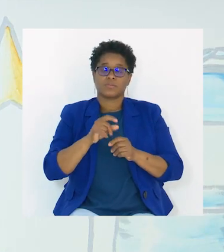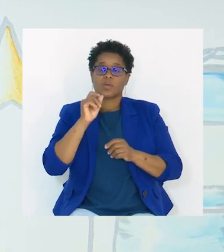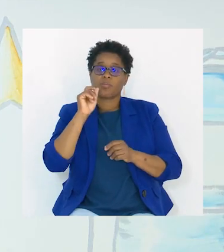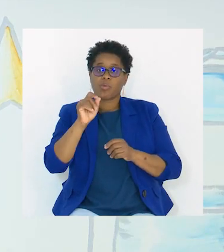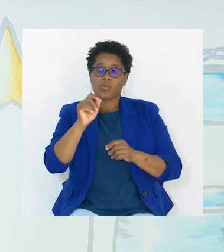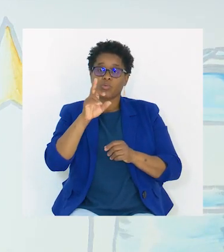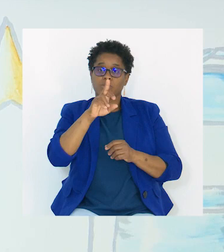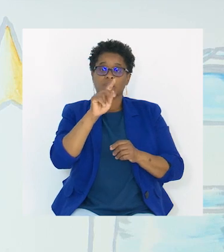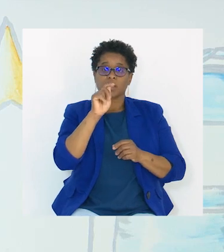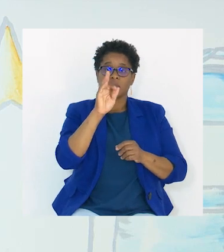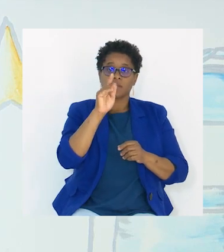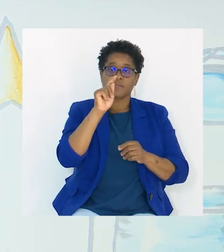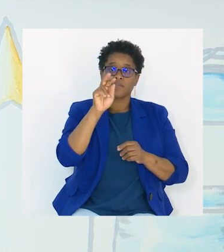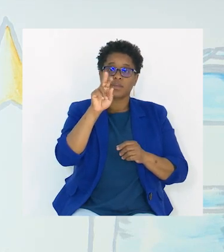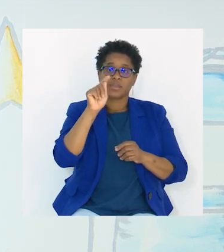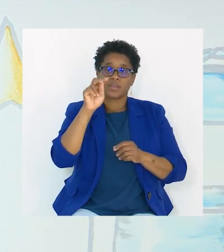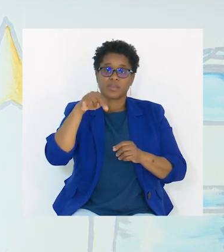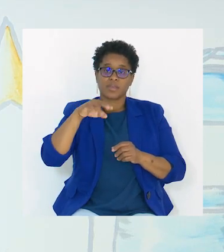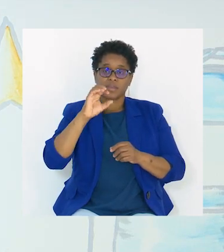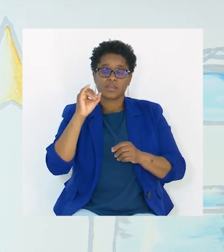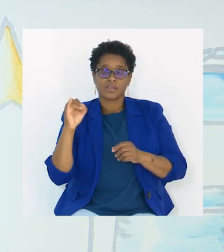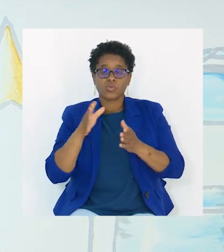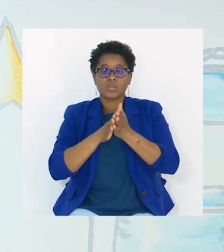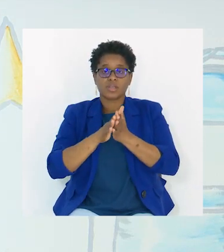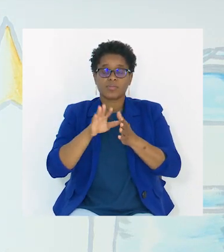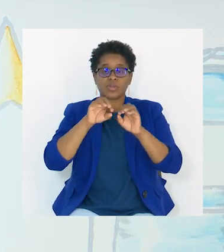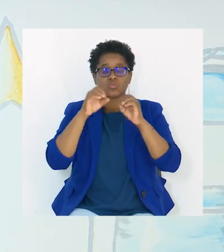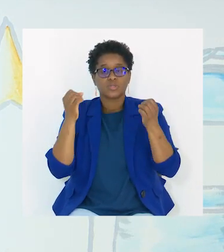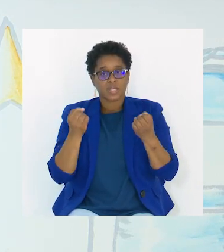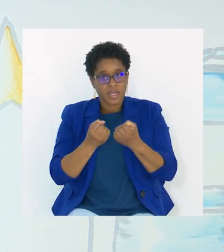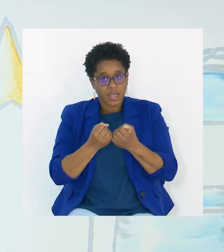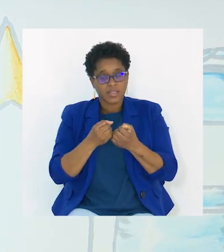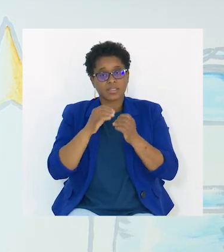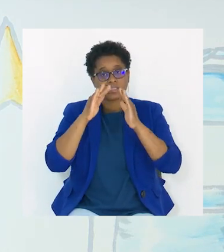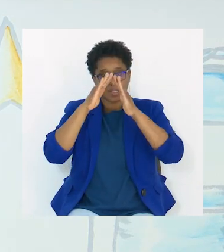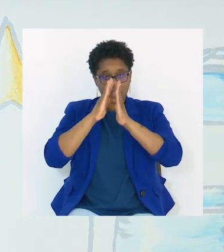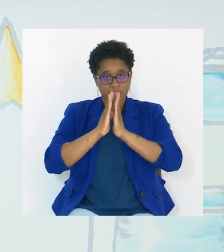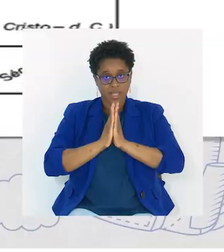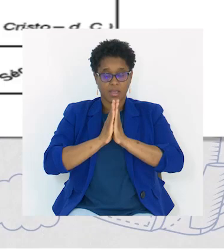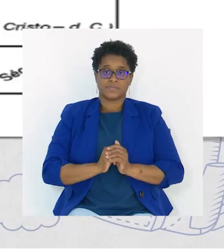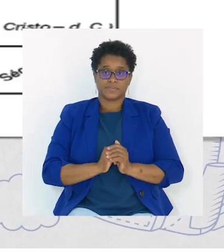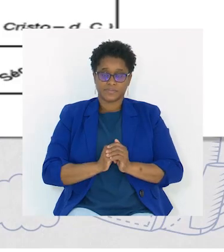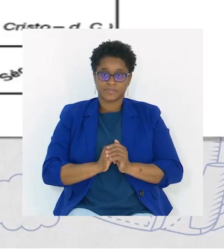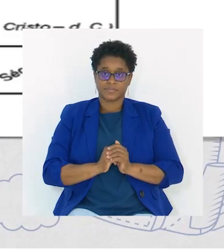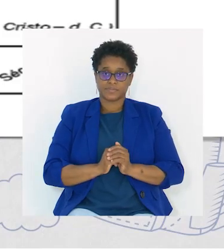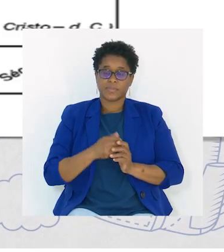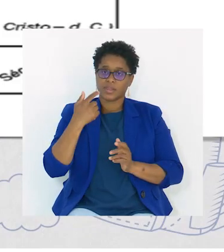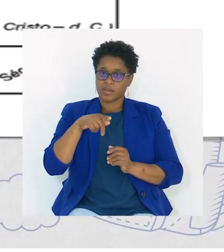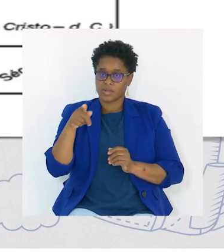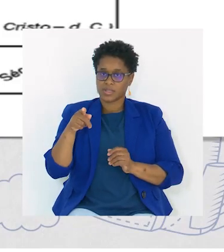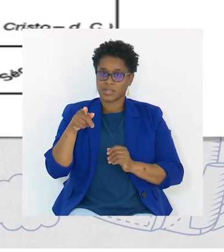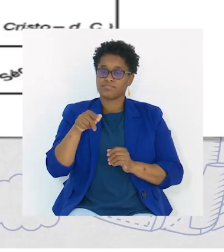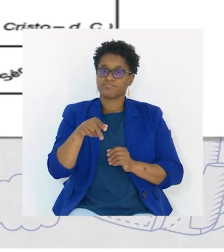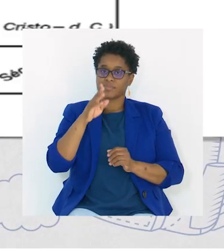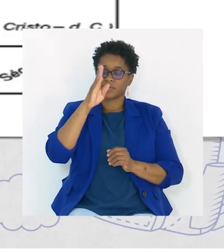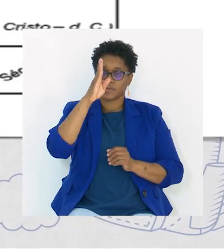Ponto de referência utilizado pelas sociedades cristãs. Temos ali